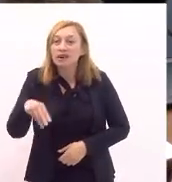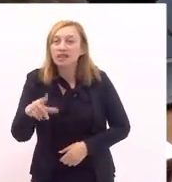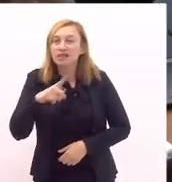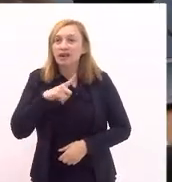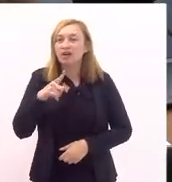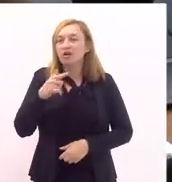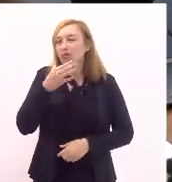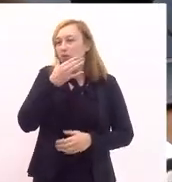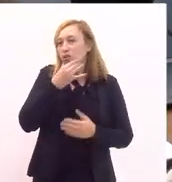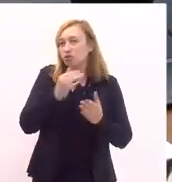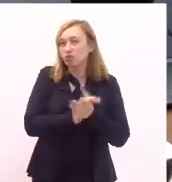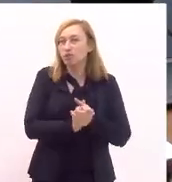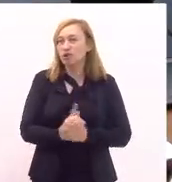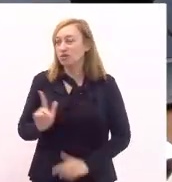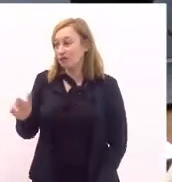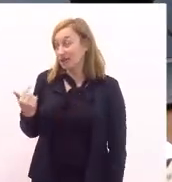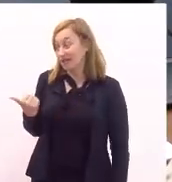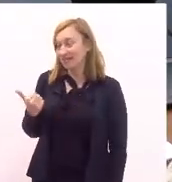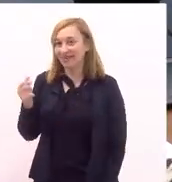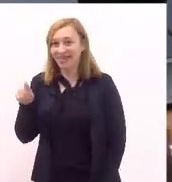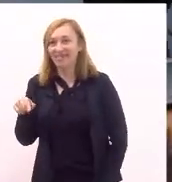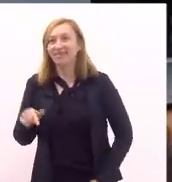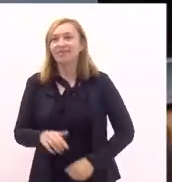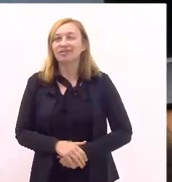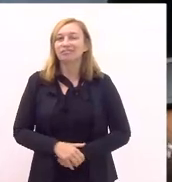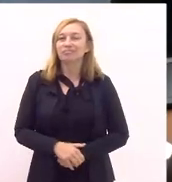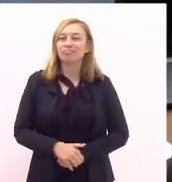esse né lean on